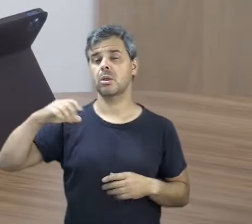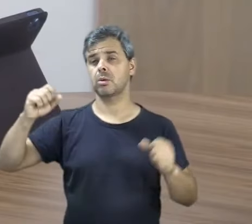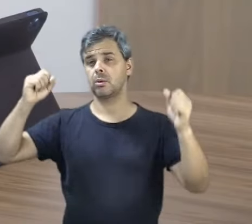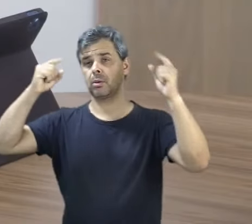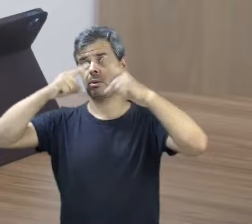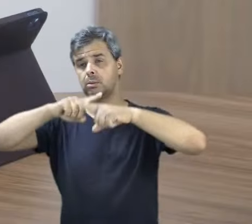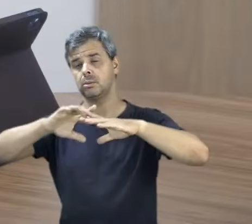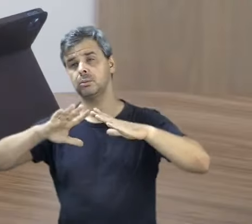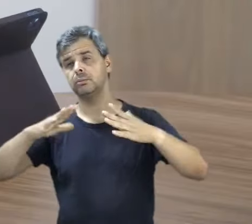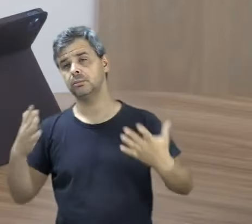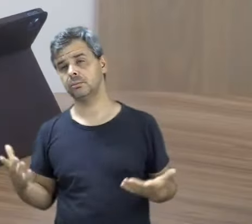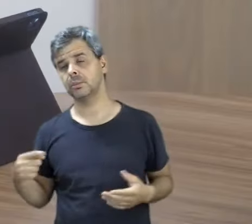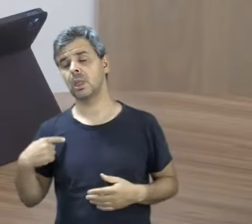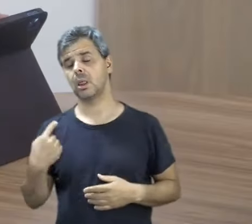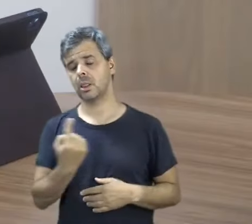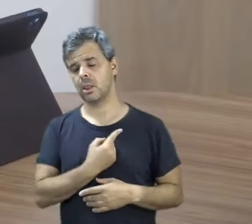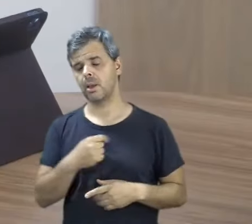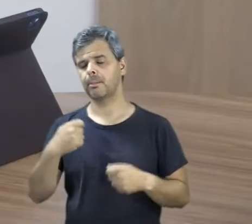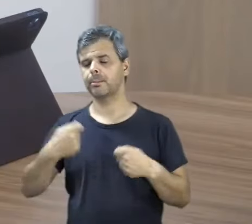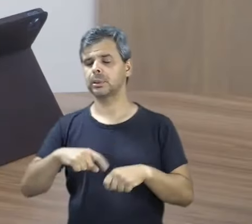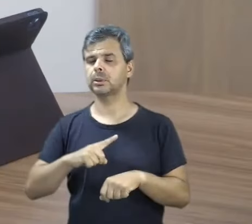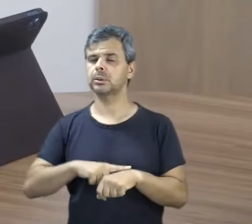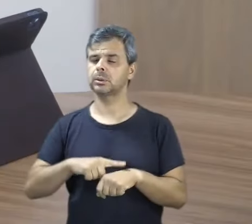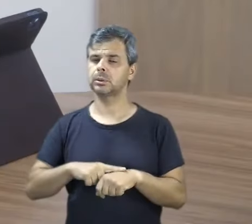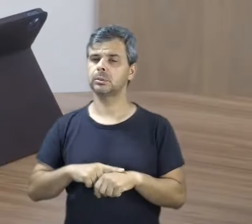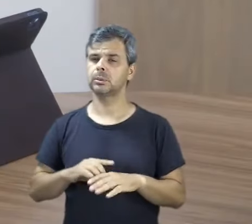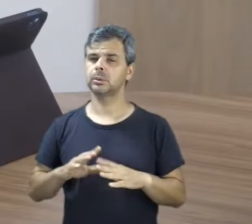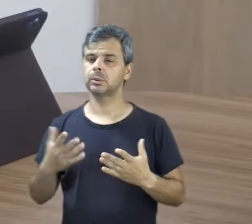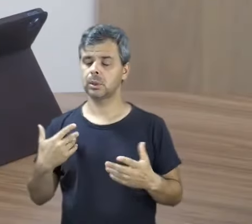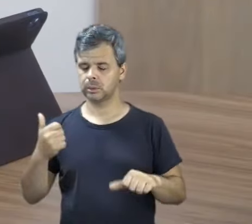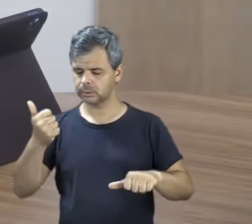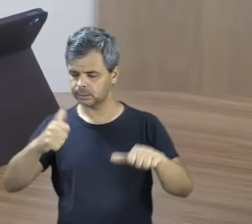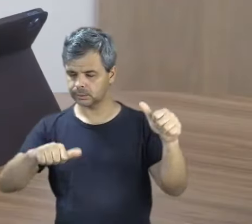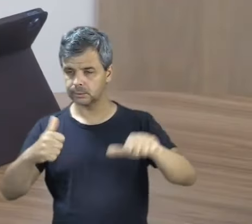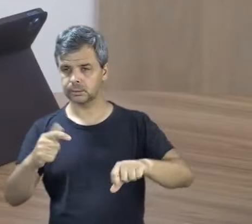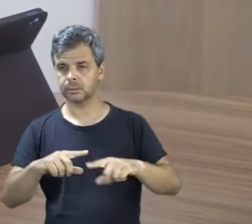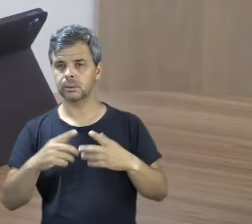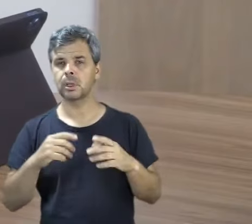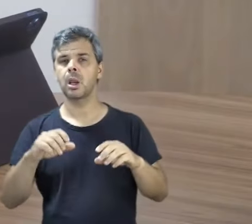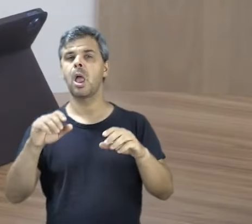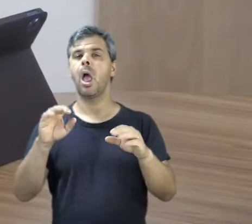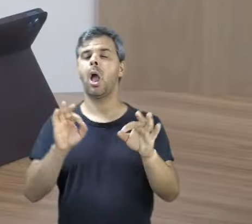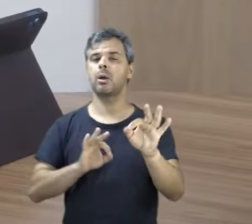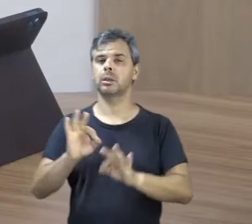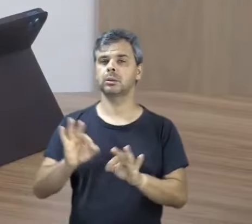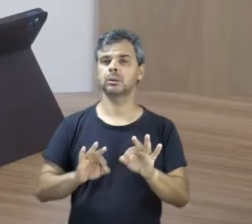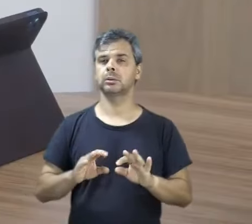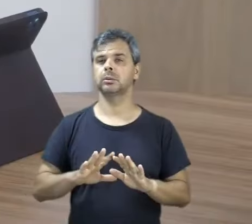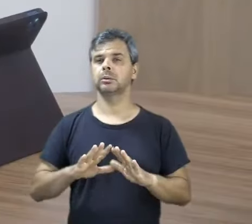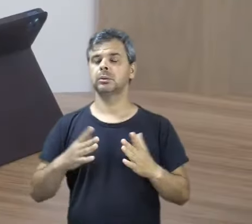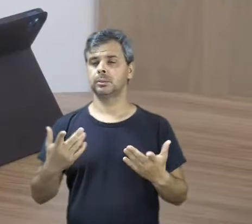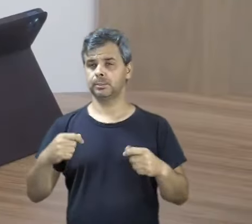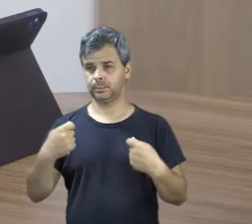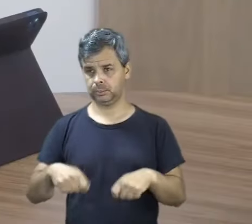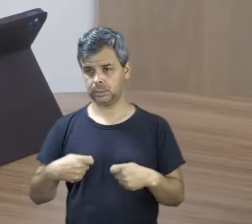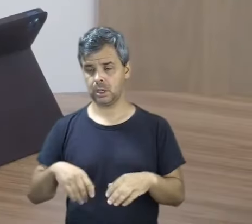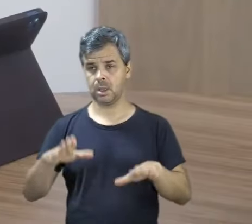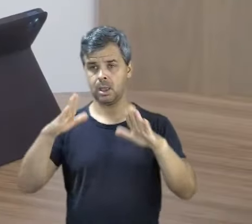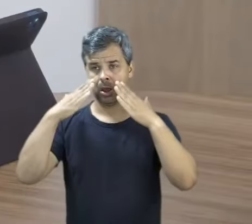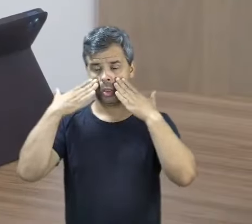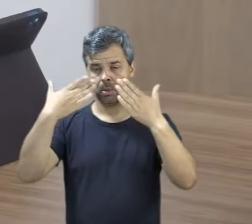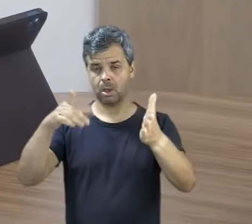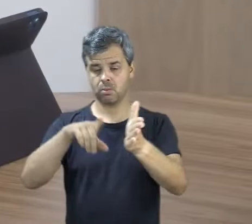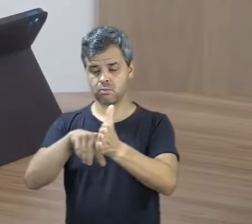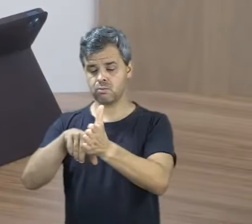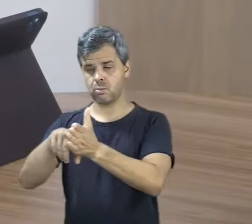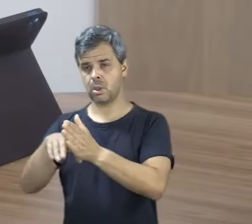dificuldades. Então, a gente precisa de um tempo para fazer essa avaliação, a sistematização, né? Precisa apresentar